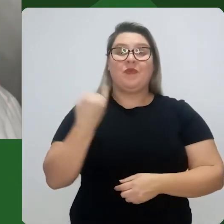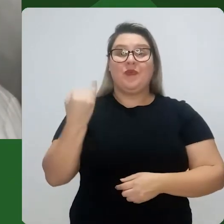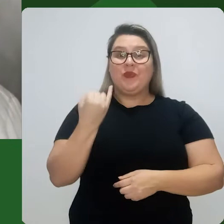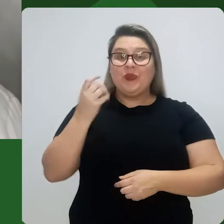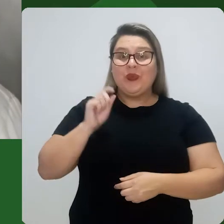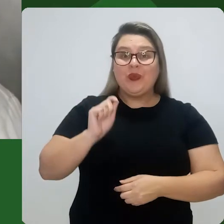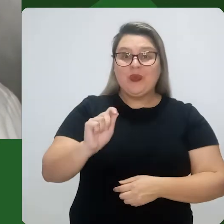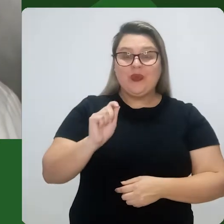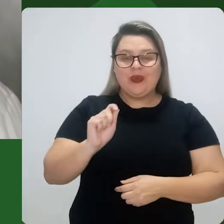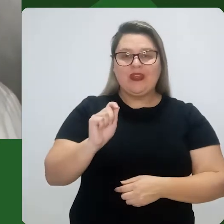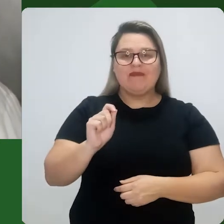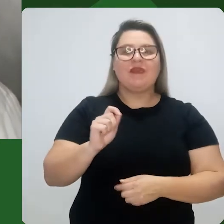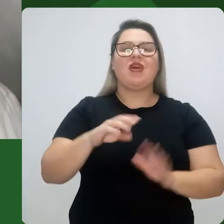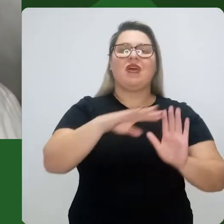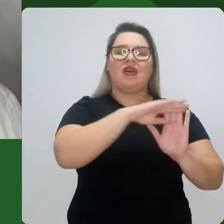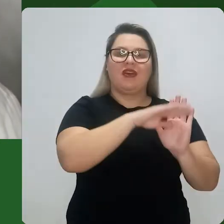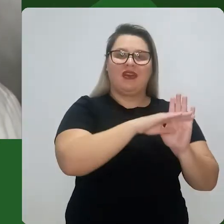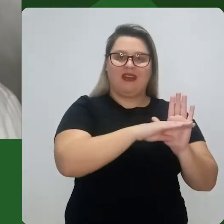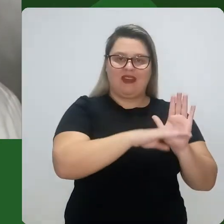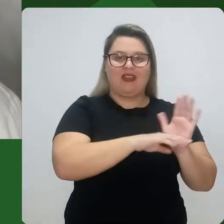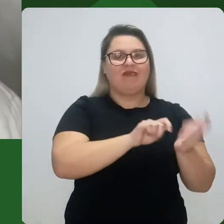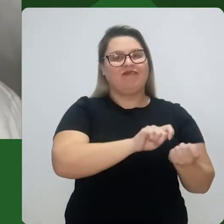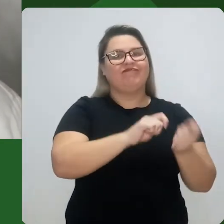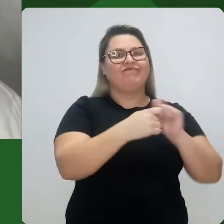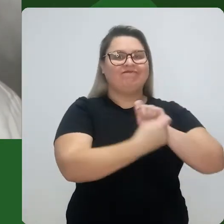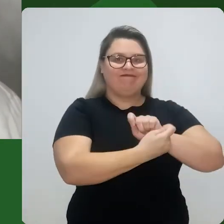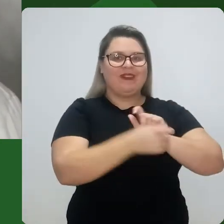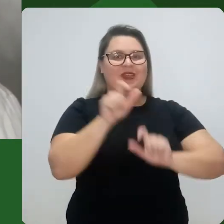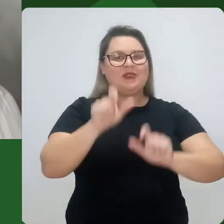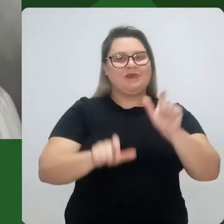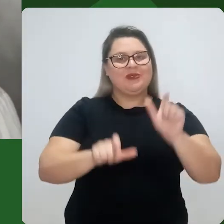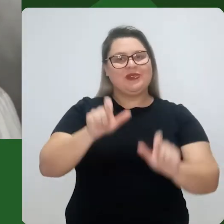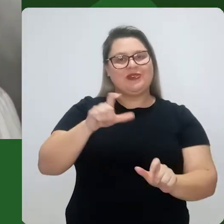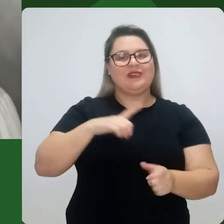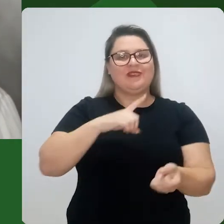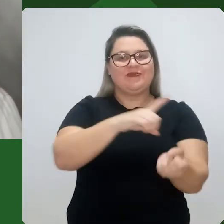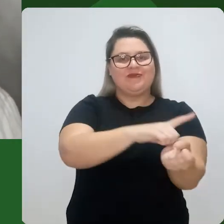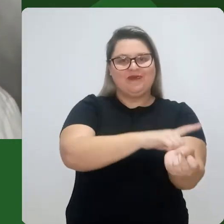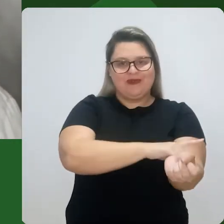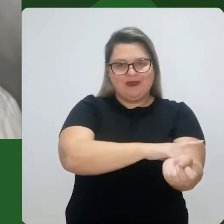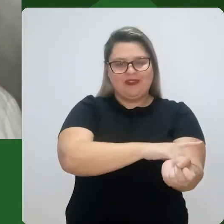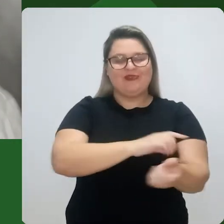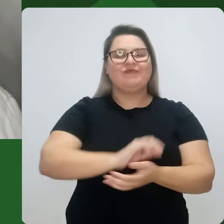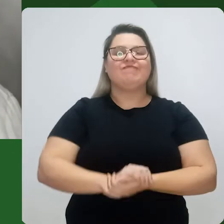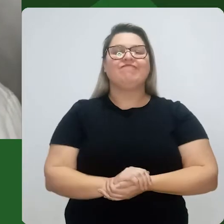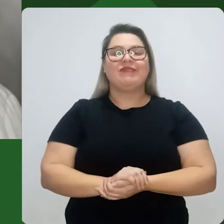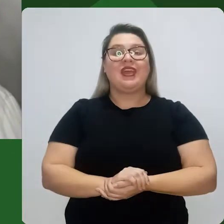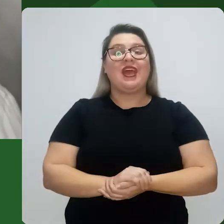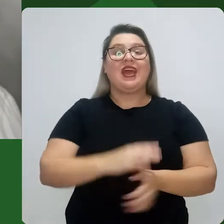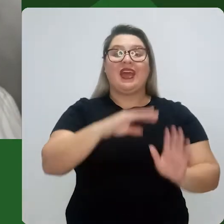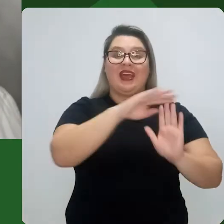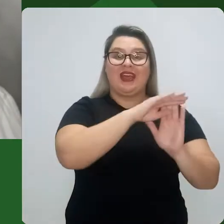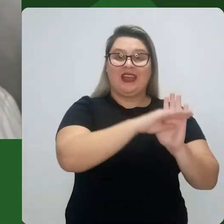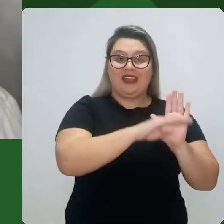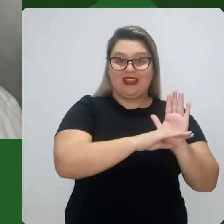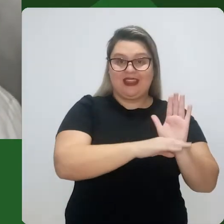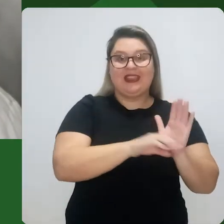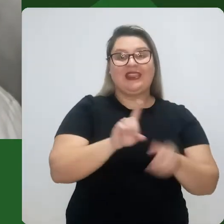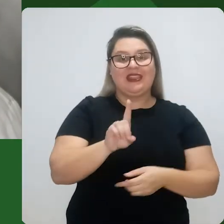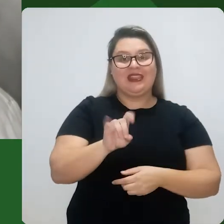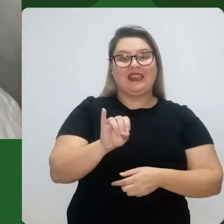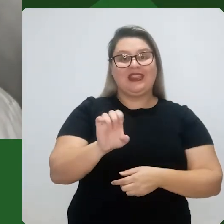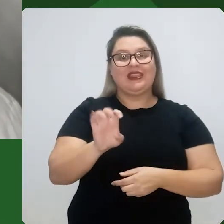mais importante, uma receita adaptada para as pessoas com diabetes, uma